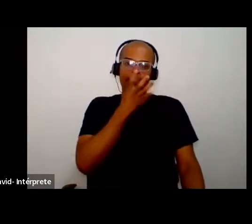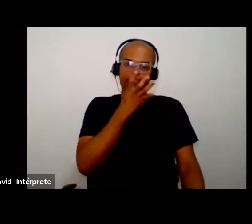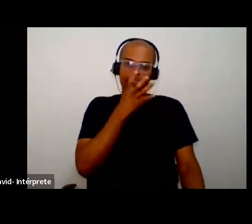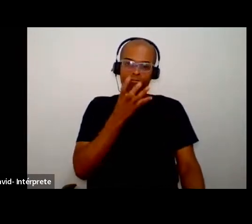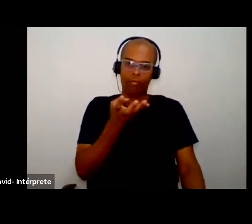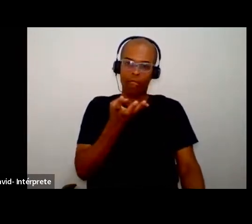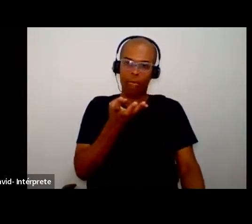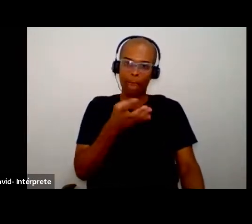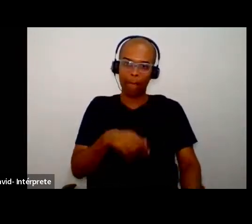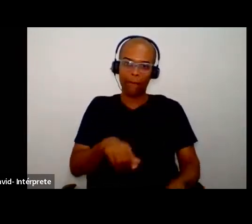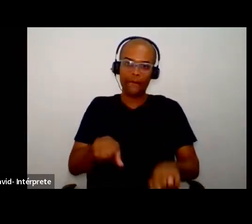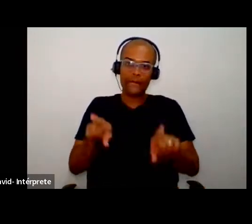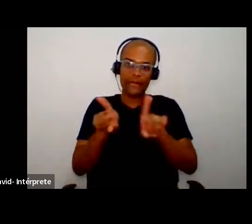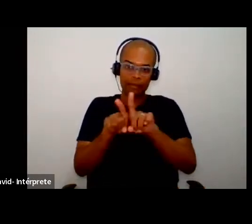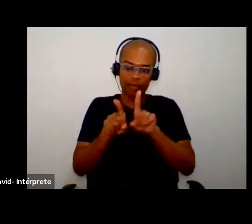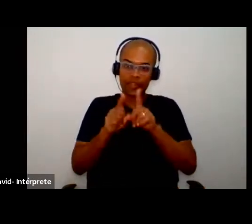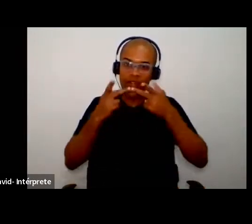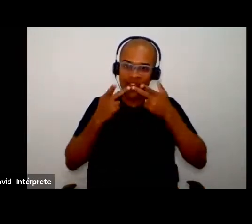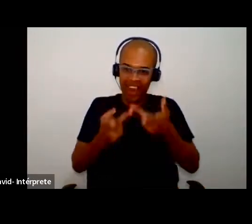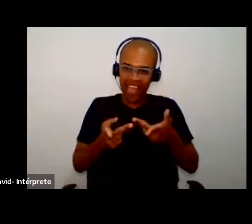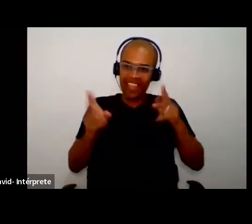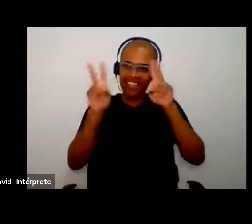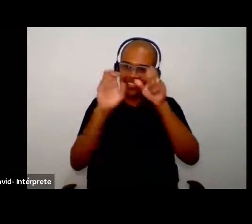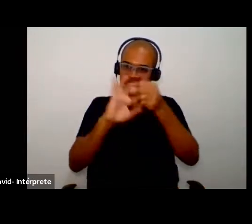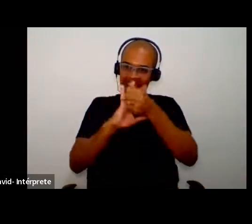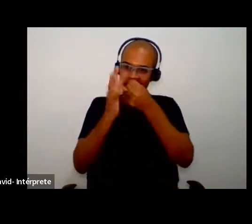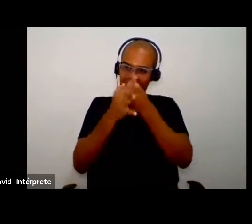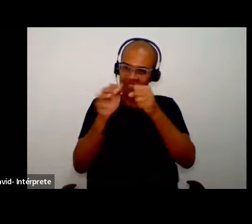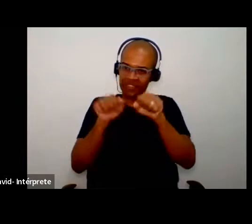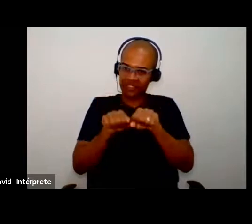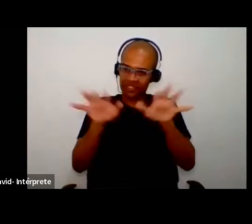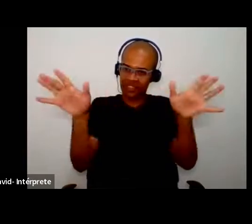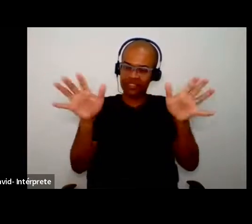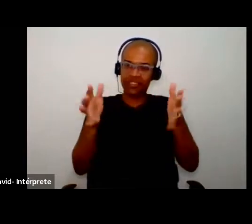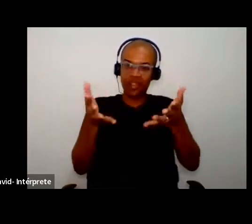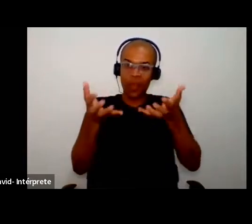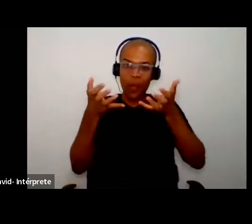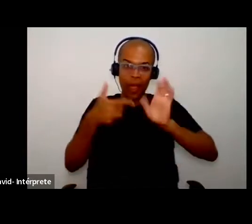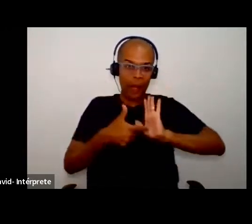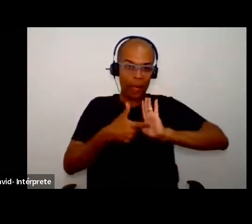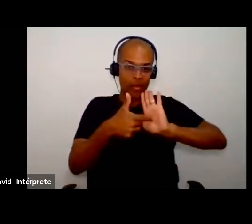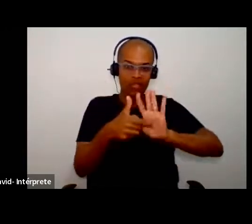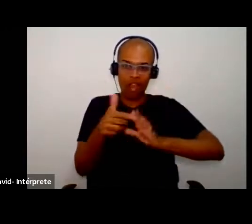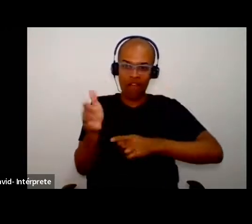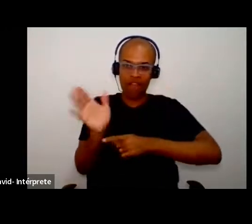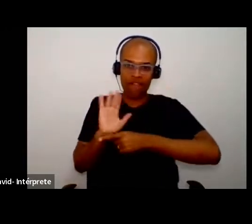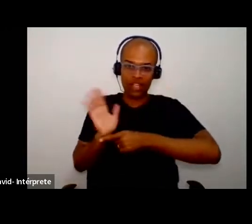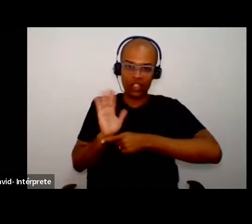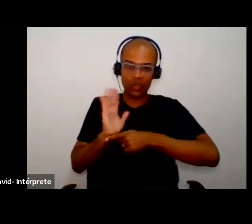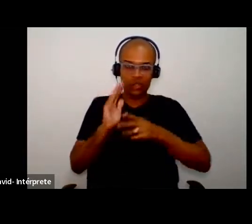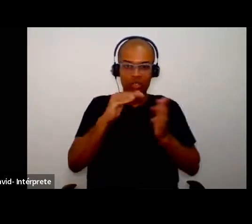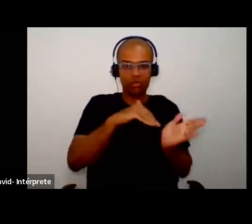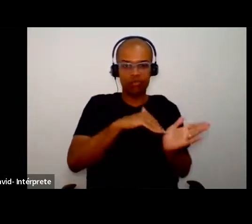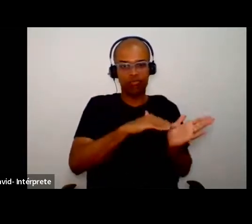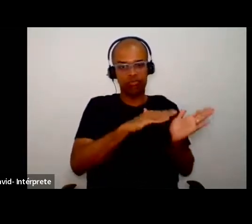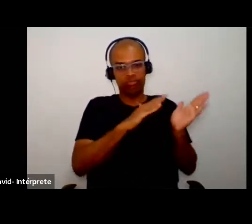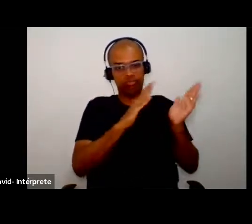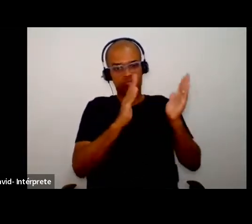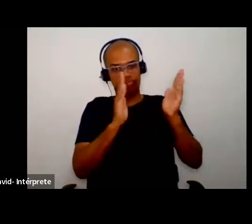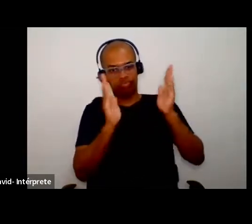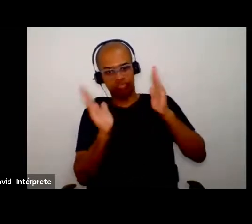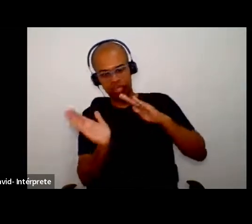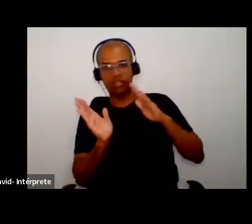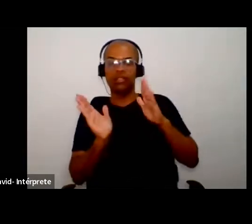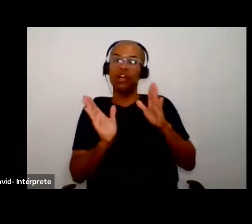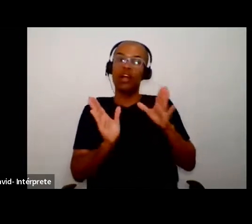do início da pandemia, eu quero mostrar para vocês, então, um vídeo que foi criado por